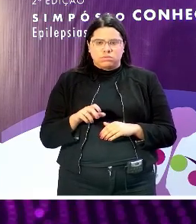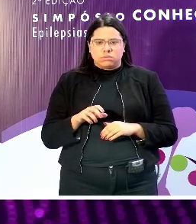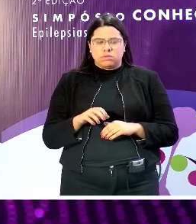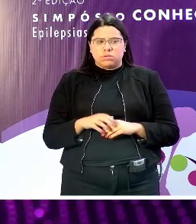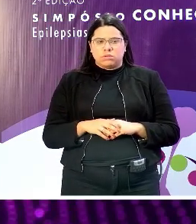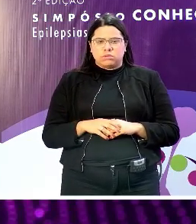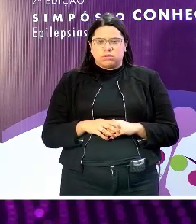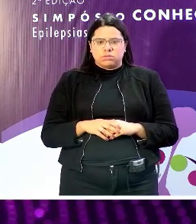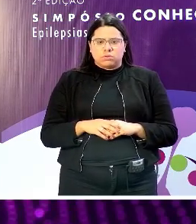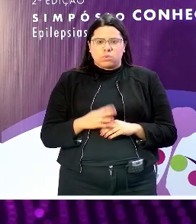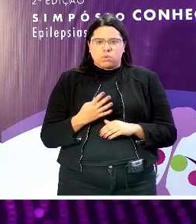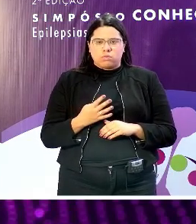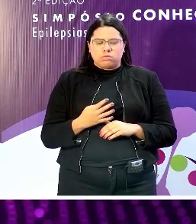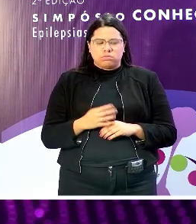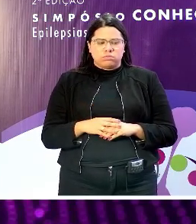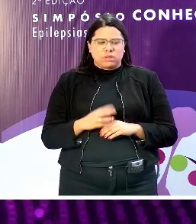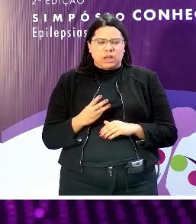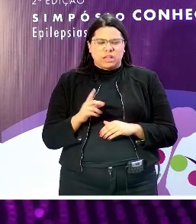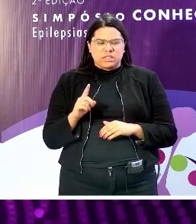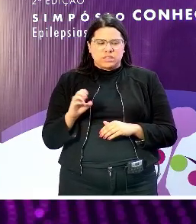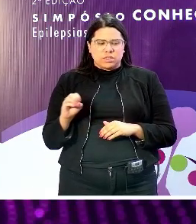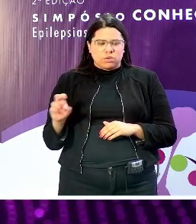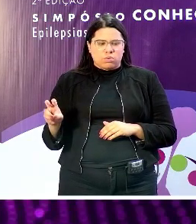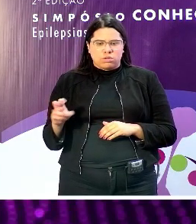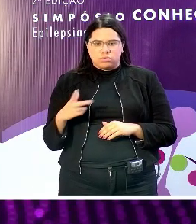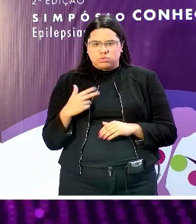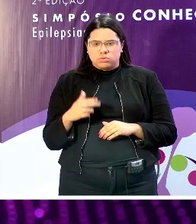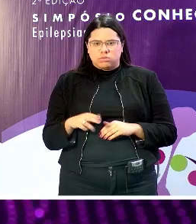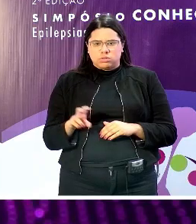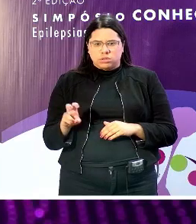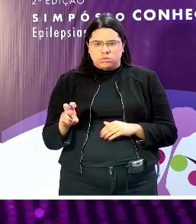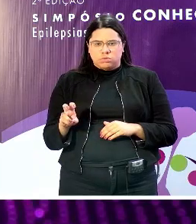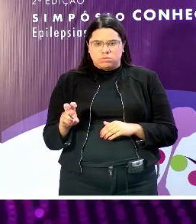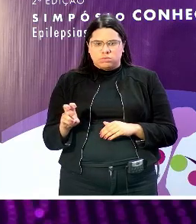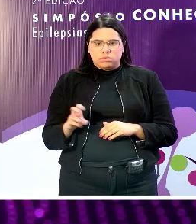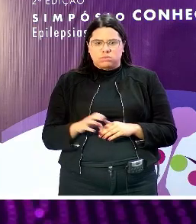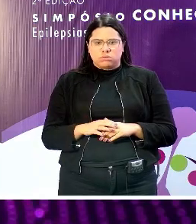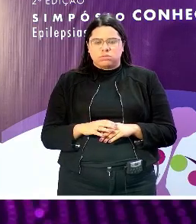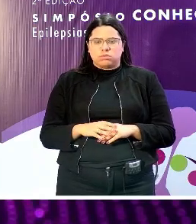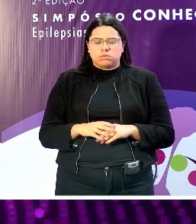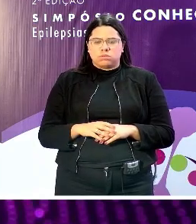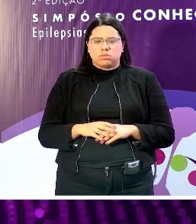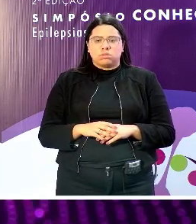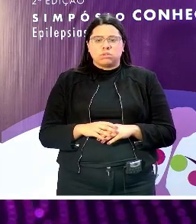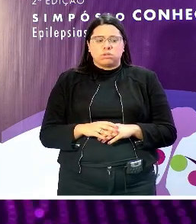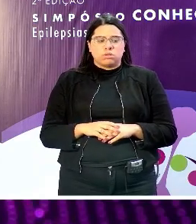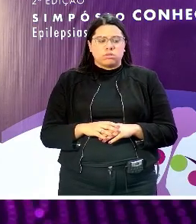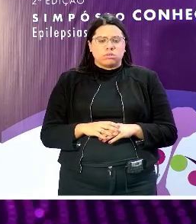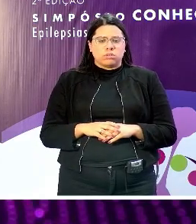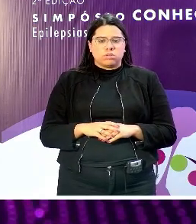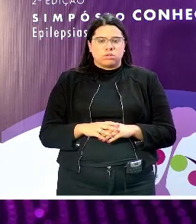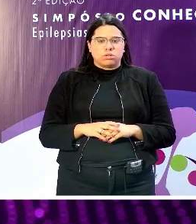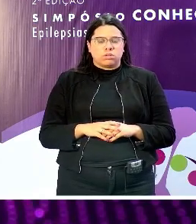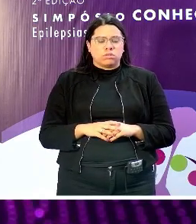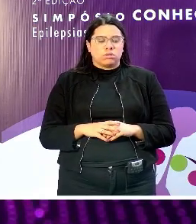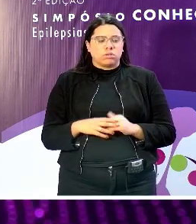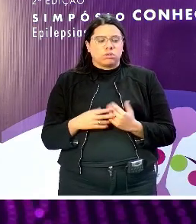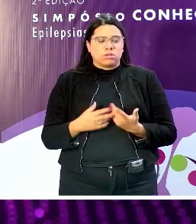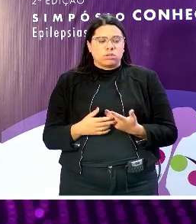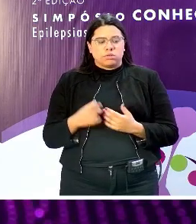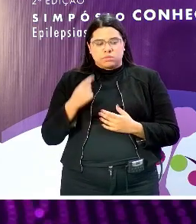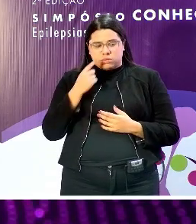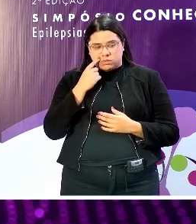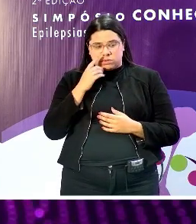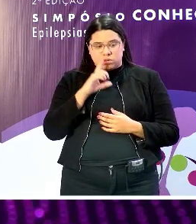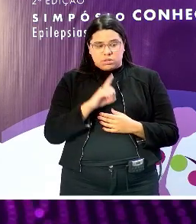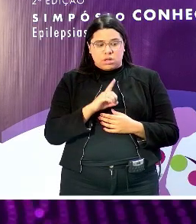fármaco ele vai ficar um pouco mais sedado, né, vai ter uma ataxia, talvez uma tontura, talvez sonolência. E, no caso dos